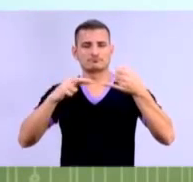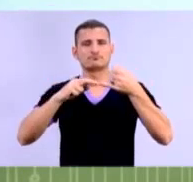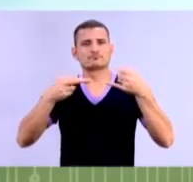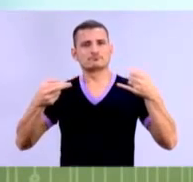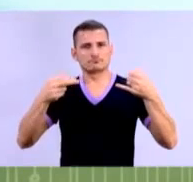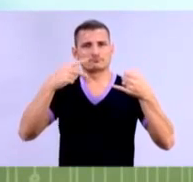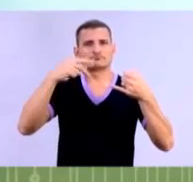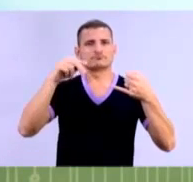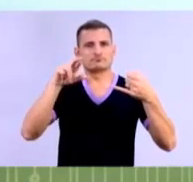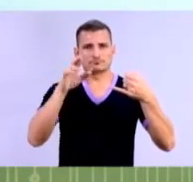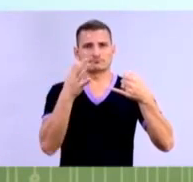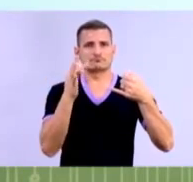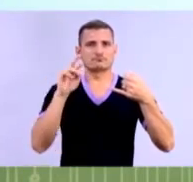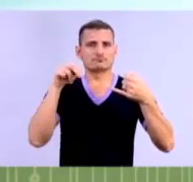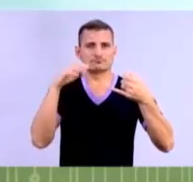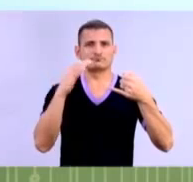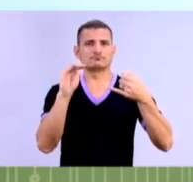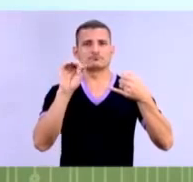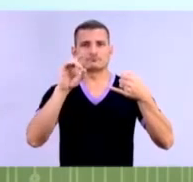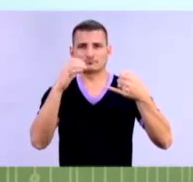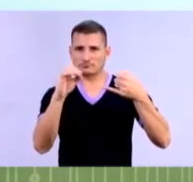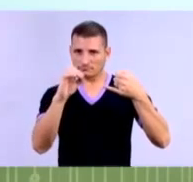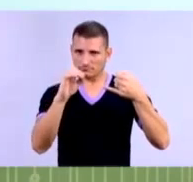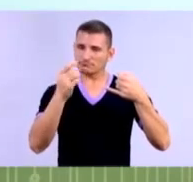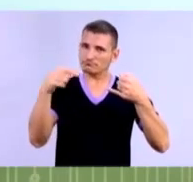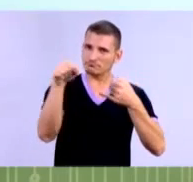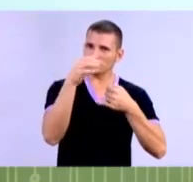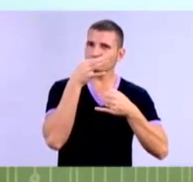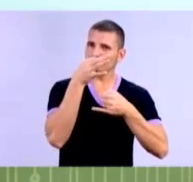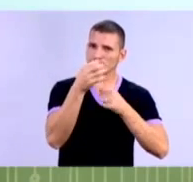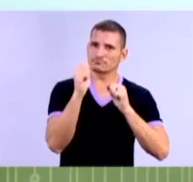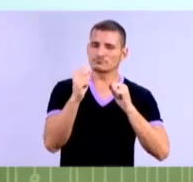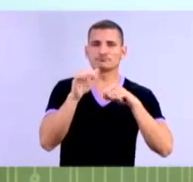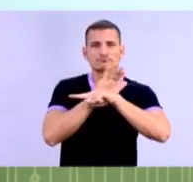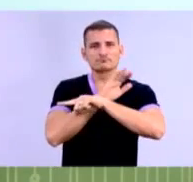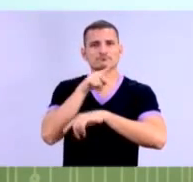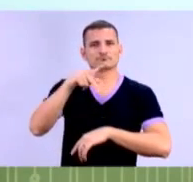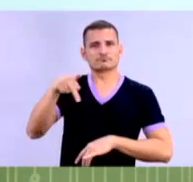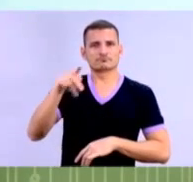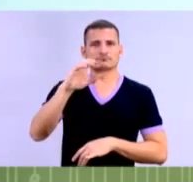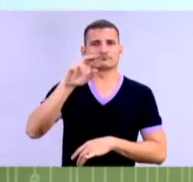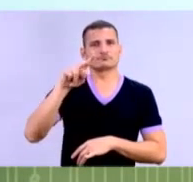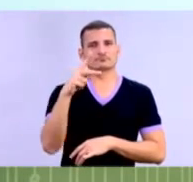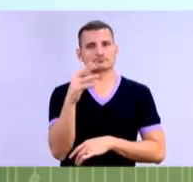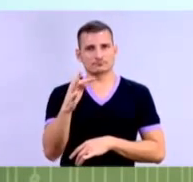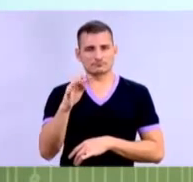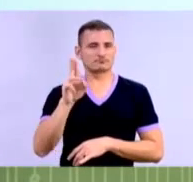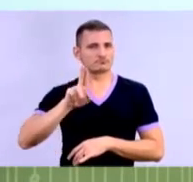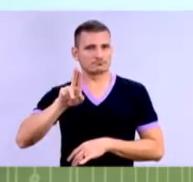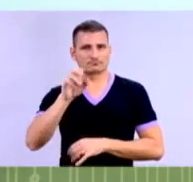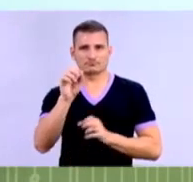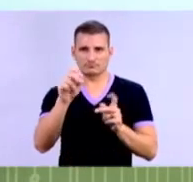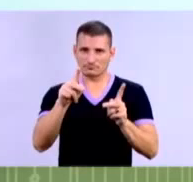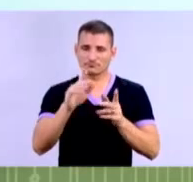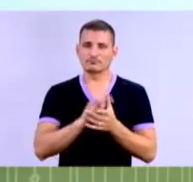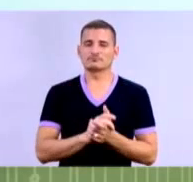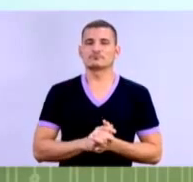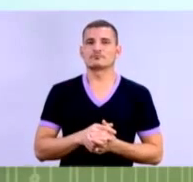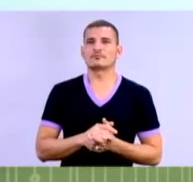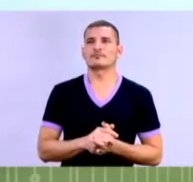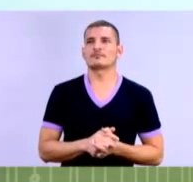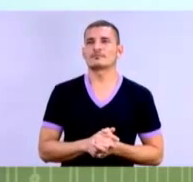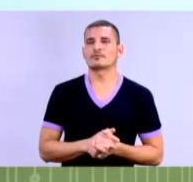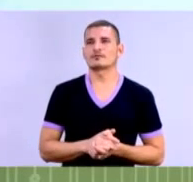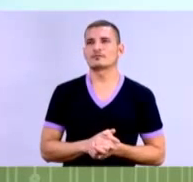par trançado. Eu vou explicar na sequência, mas é bom a gente ouvir vocês para saber qual é a percepção que a gente tem